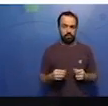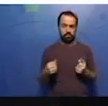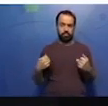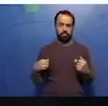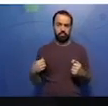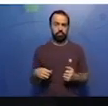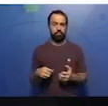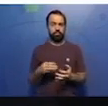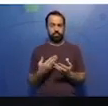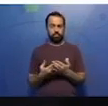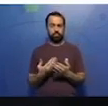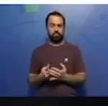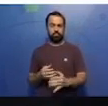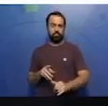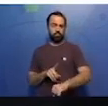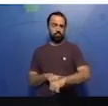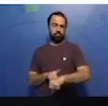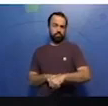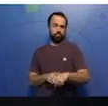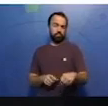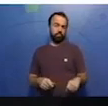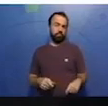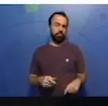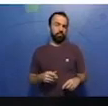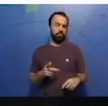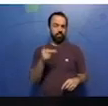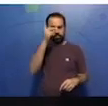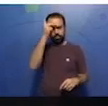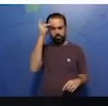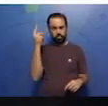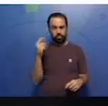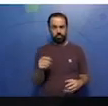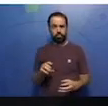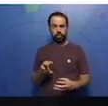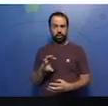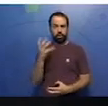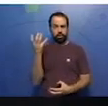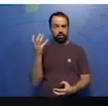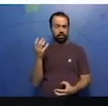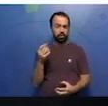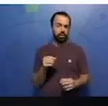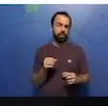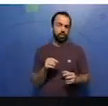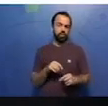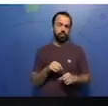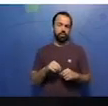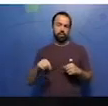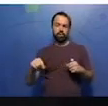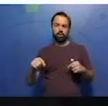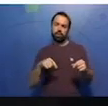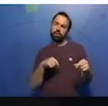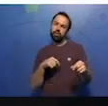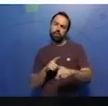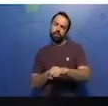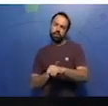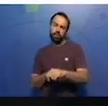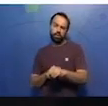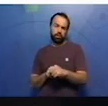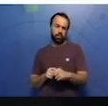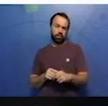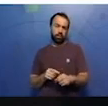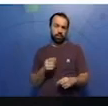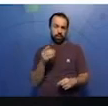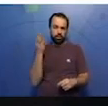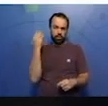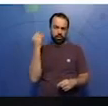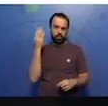estudar. As pessoas inventaram diferentes maneiras de medir a passagem do tempo. Antigamente,